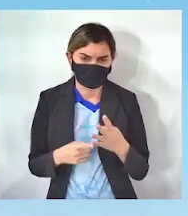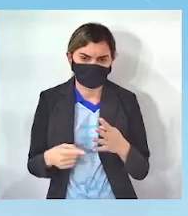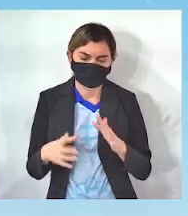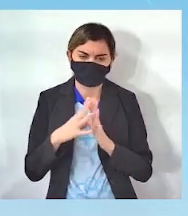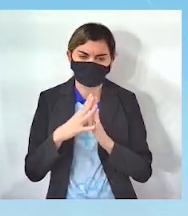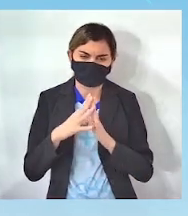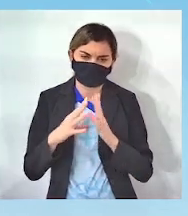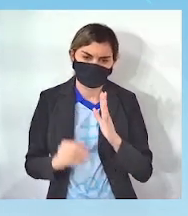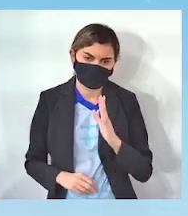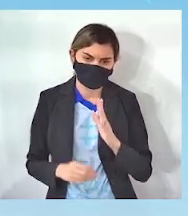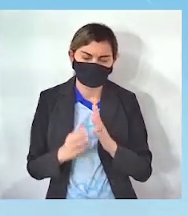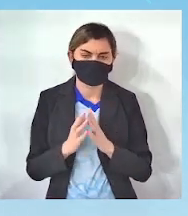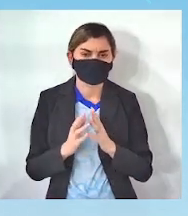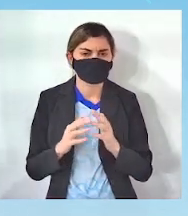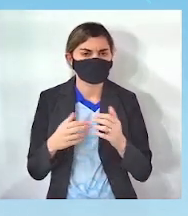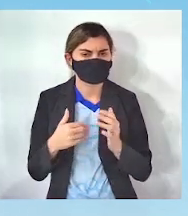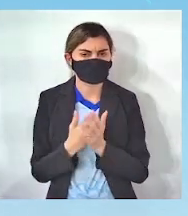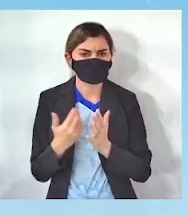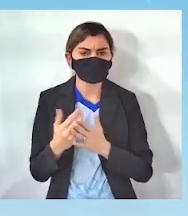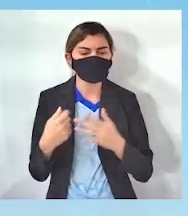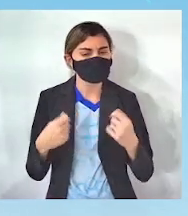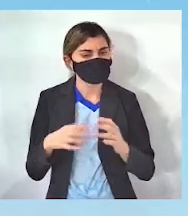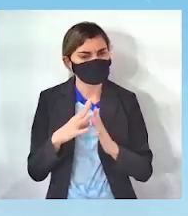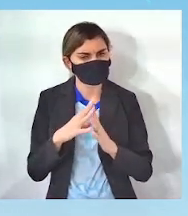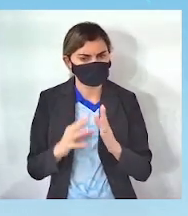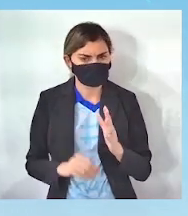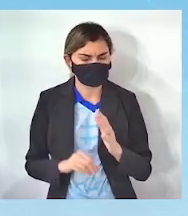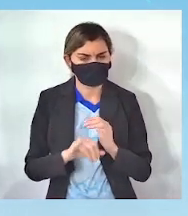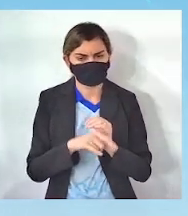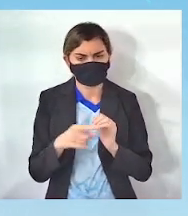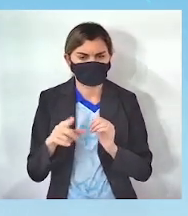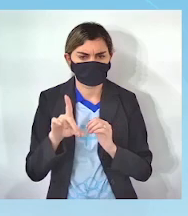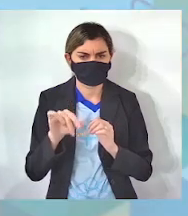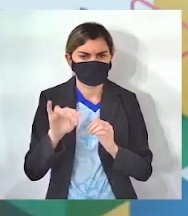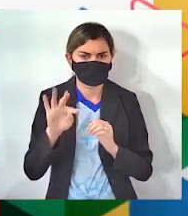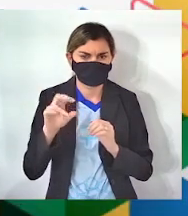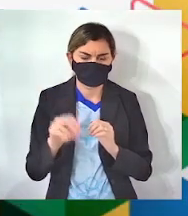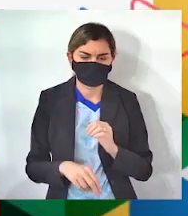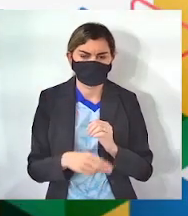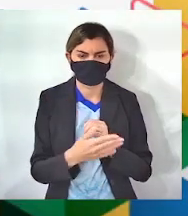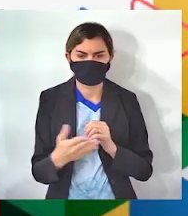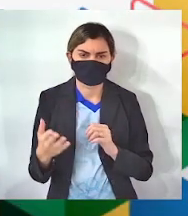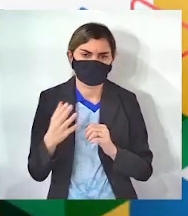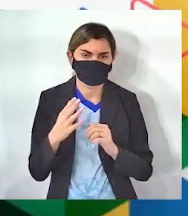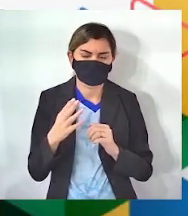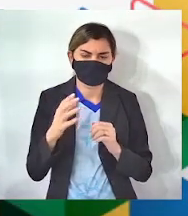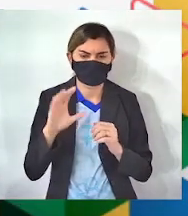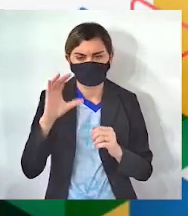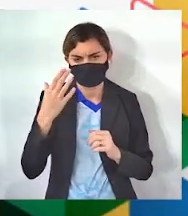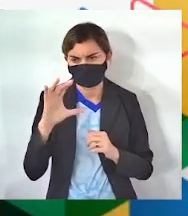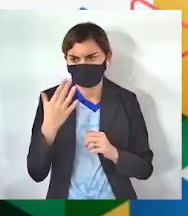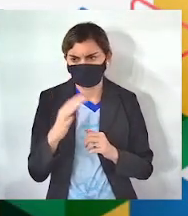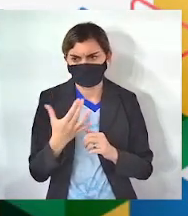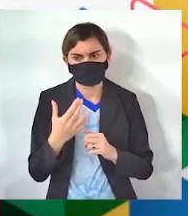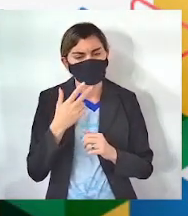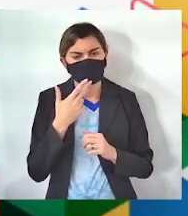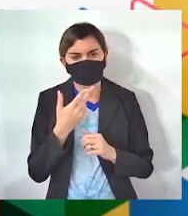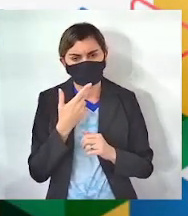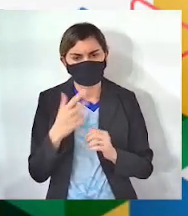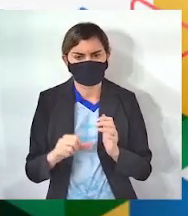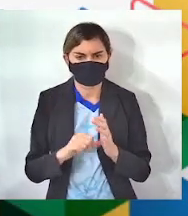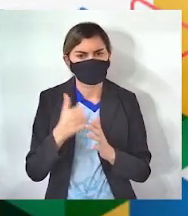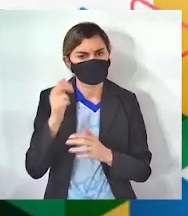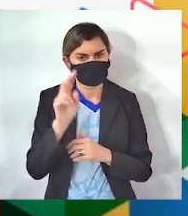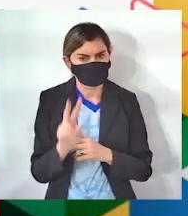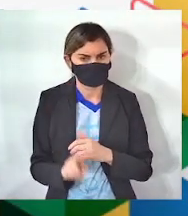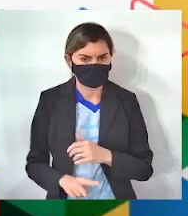modelos para ser mais preciso. O modelo de John Dalton, que é quando do ponto de vista científico se fala pela primeira